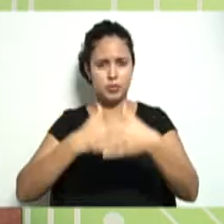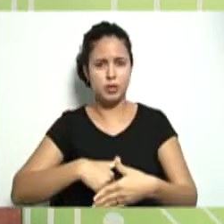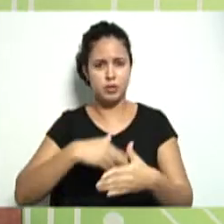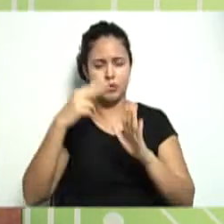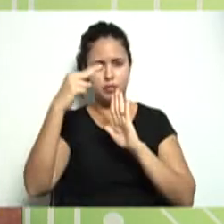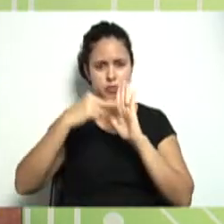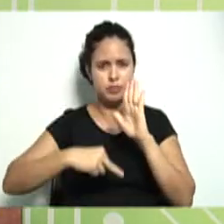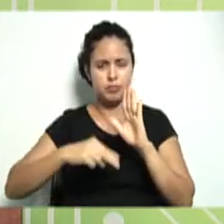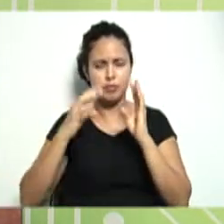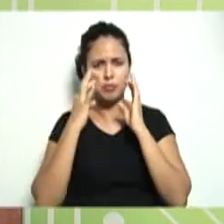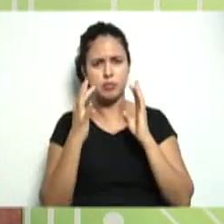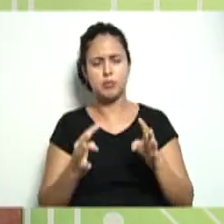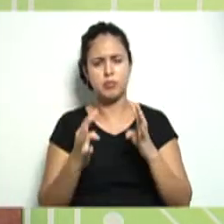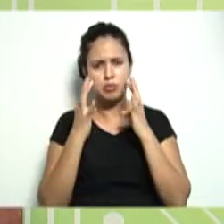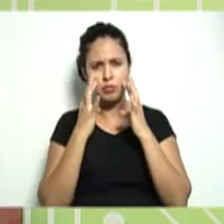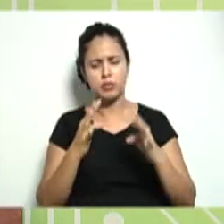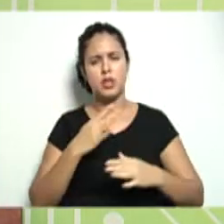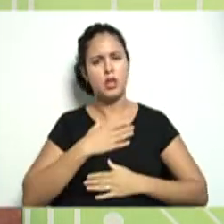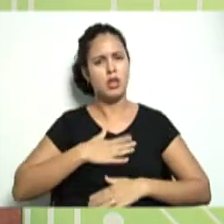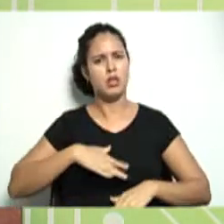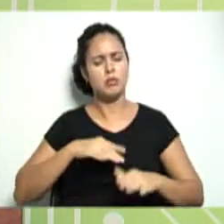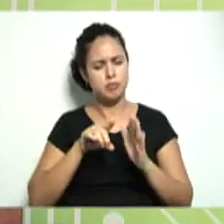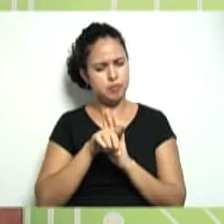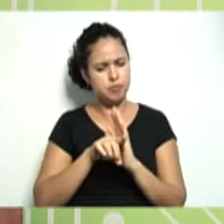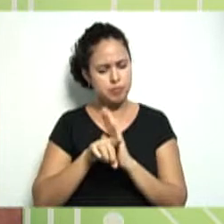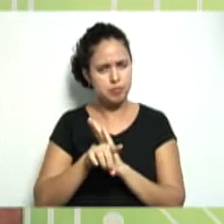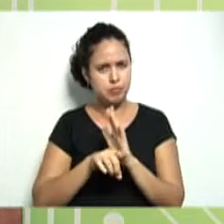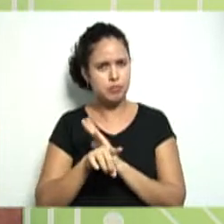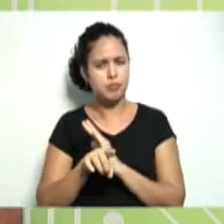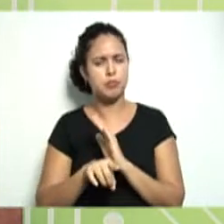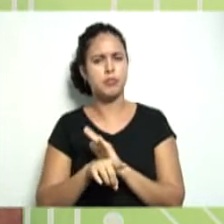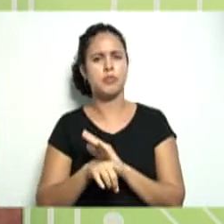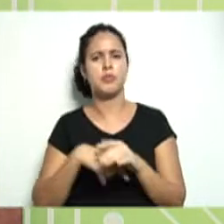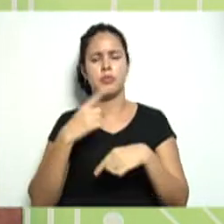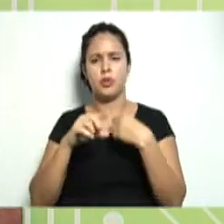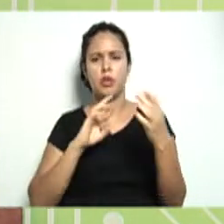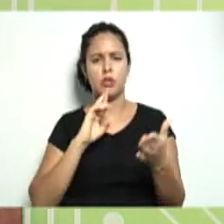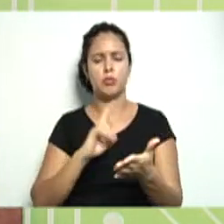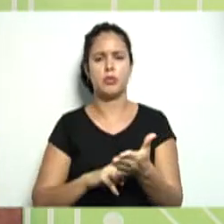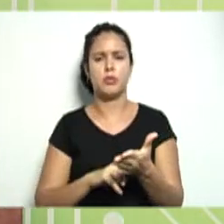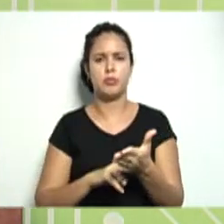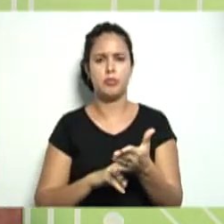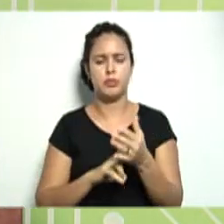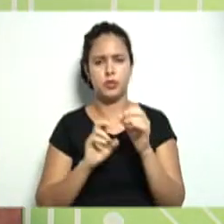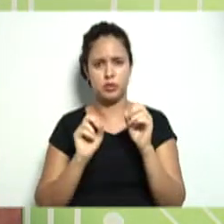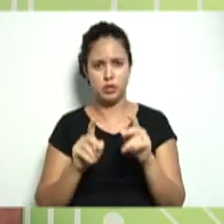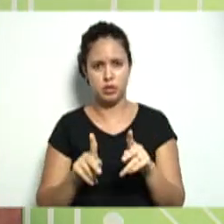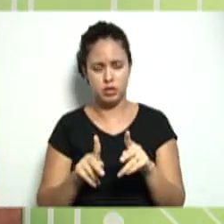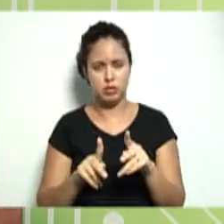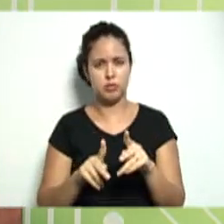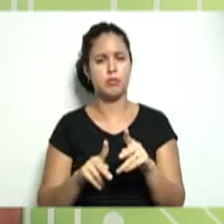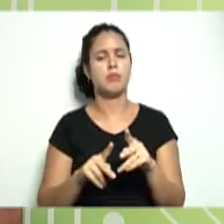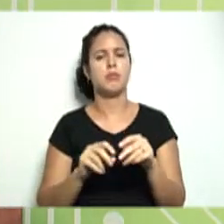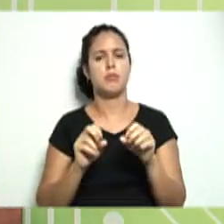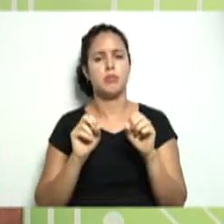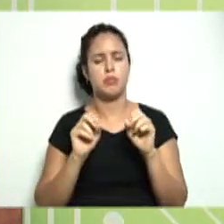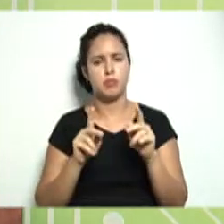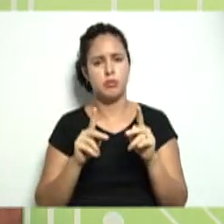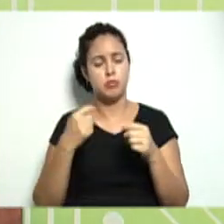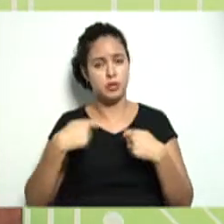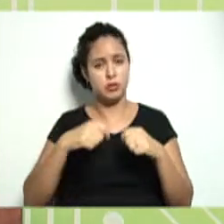com bastante atenção, analisem a questão para poder responder. E aí esse erro não vai se repetir